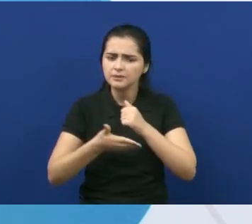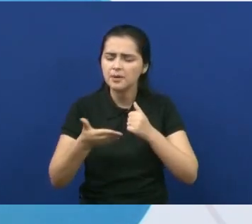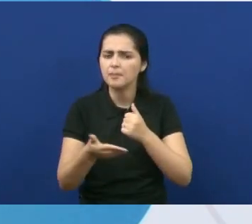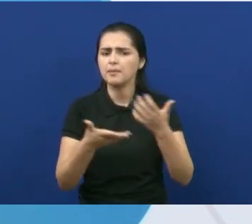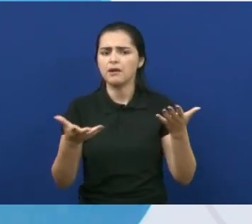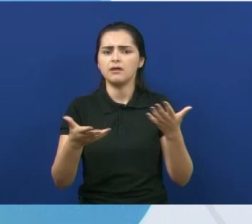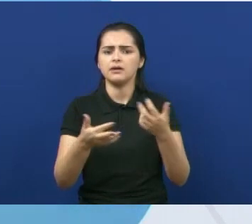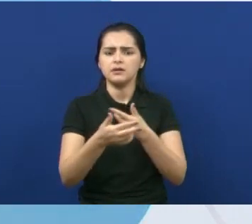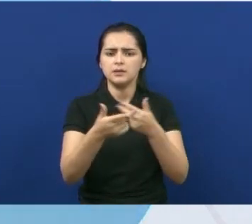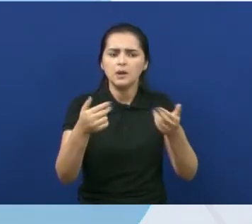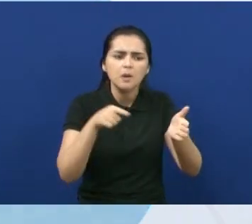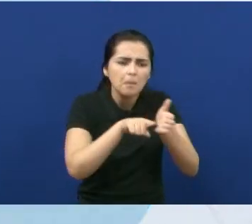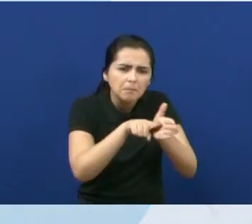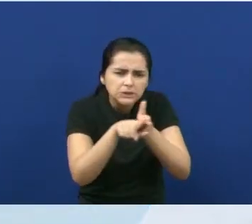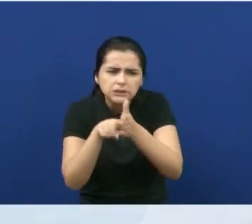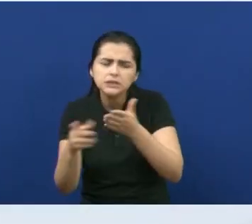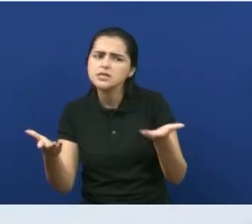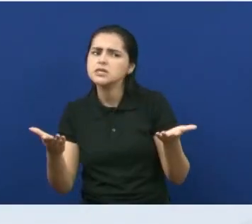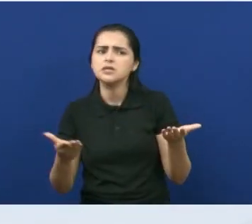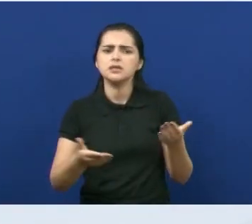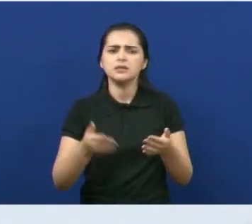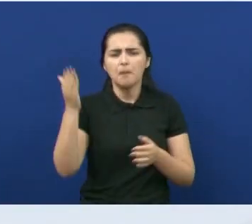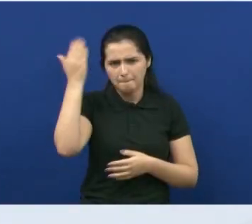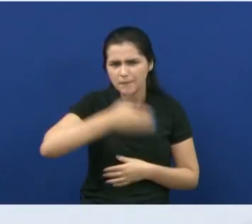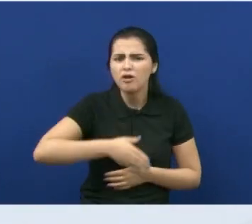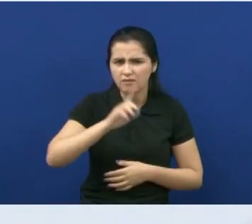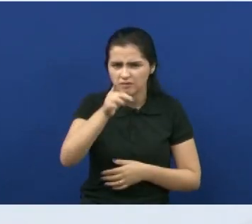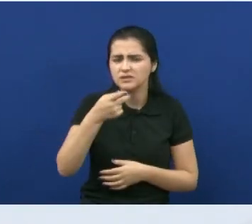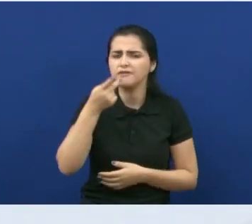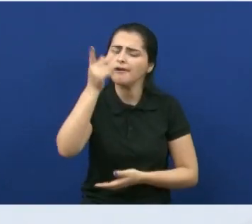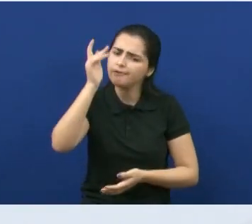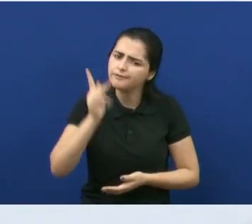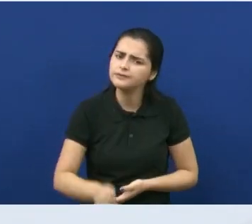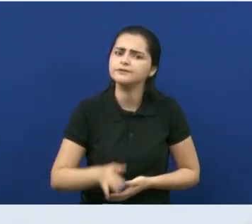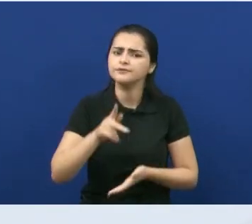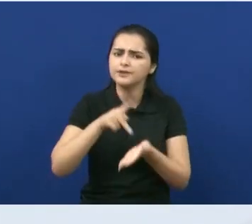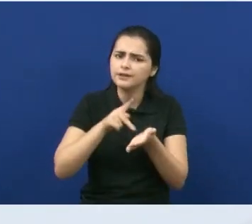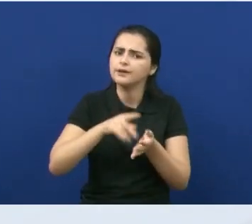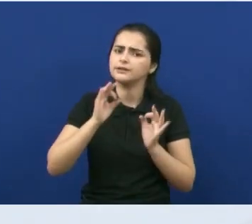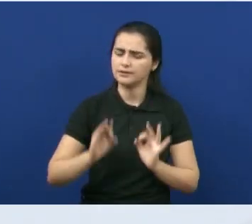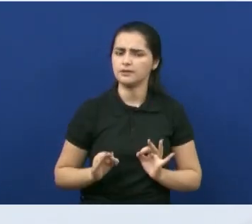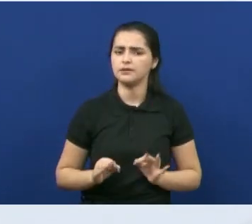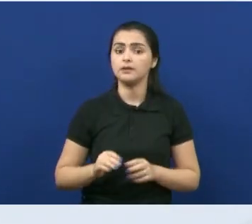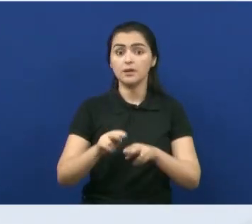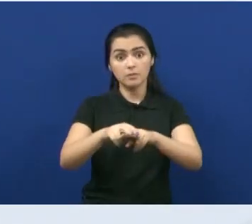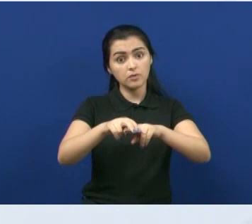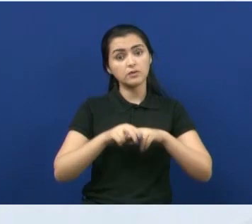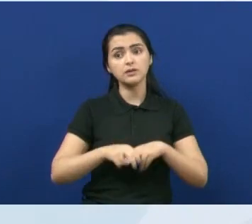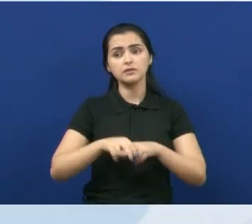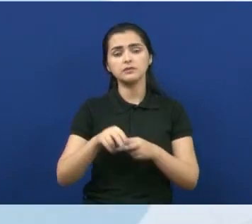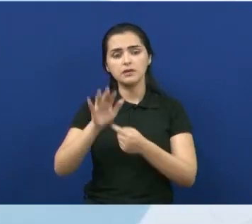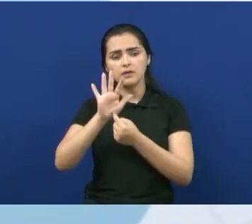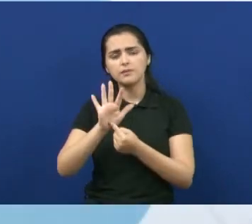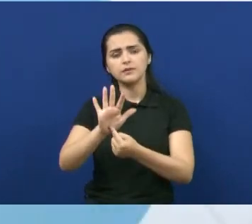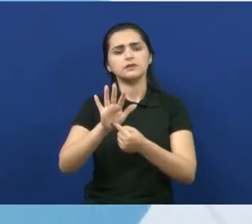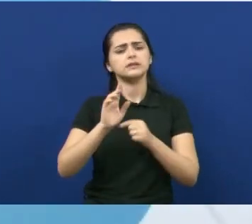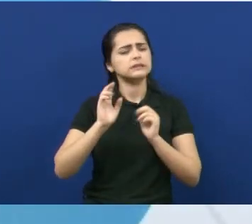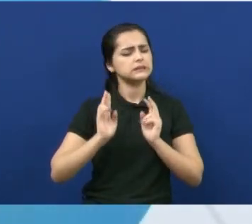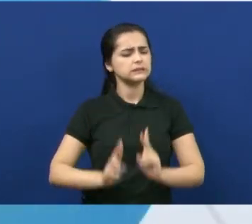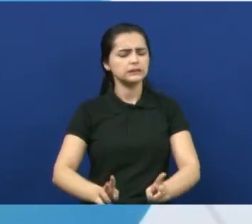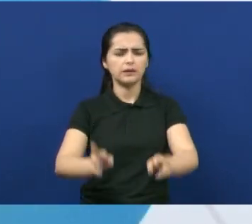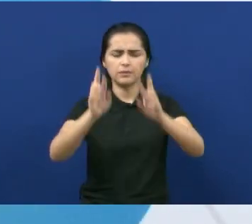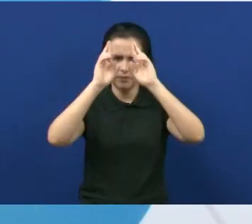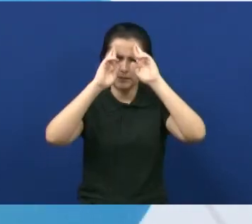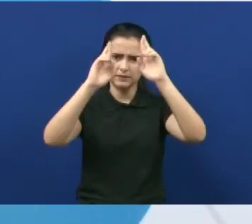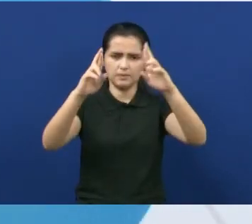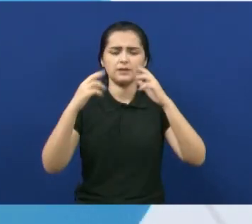embasamento, alguma pesquisa, alguma coisa que comprove o que você está falando, certo? Por isso que eu coloquei aí que é sempre com respeito, gente. A gente